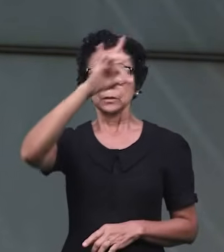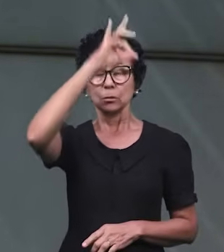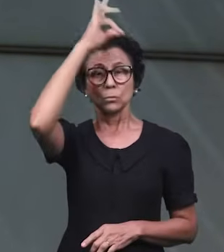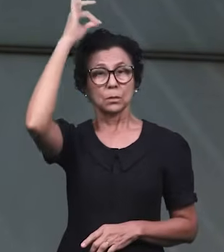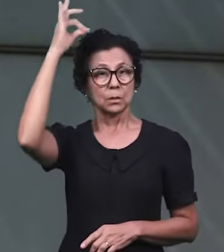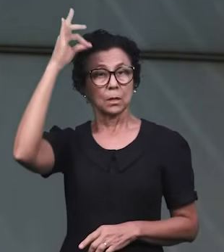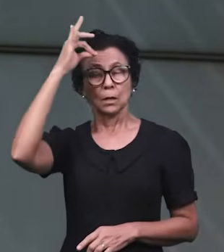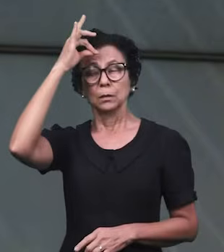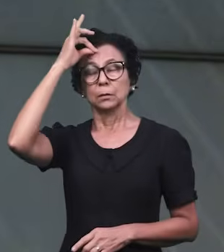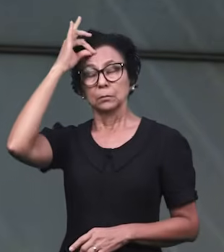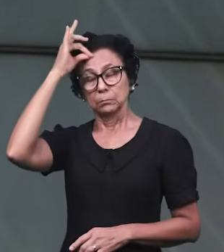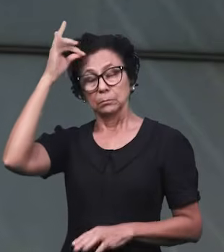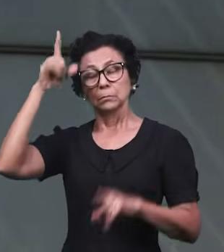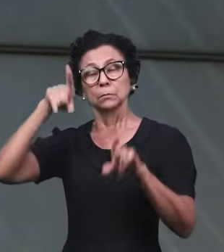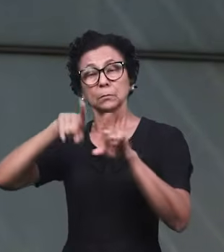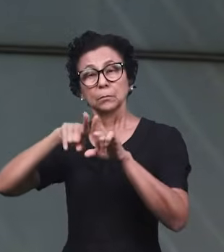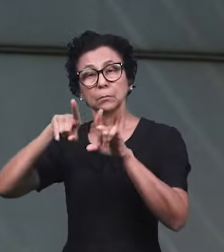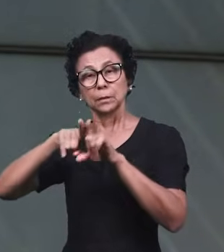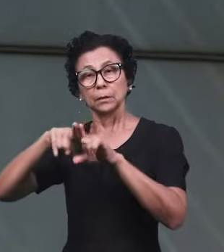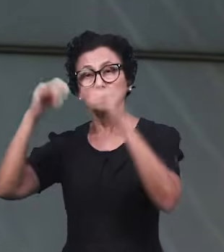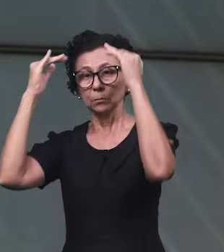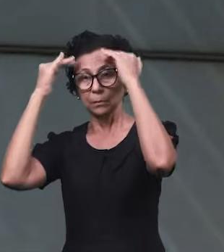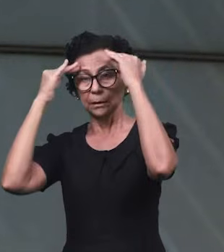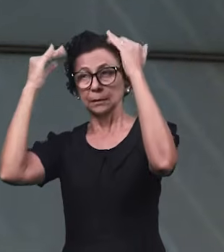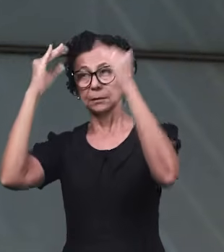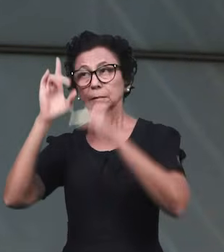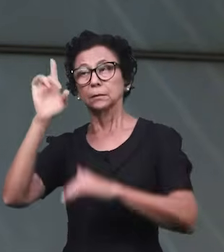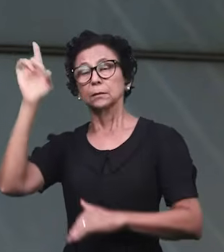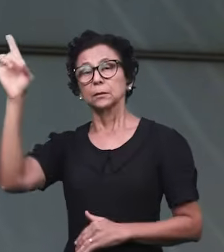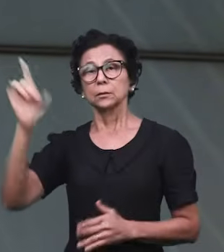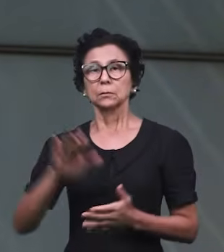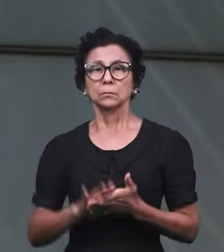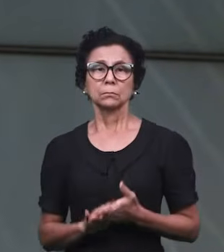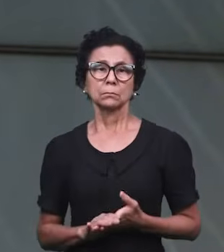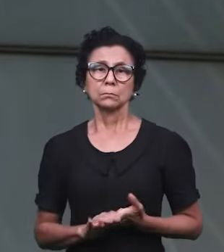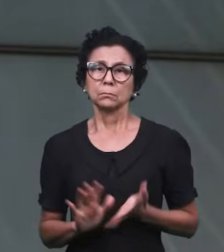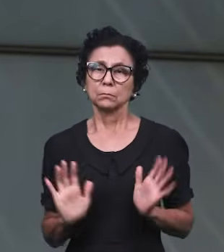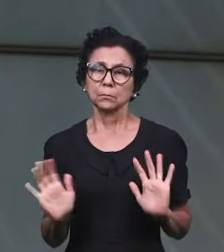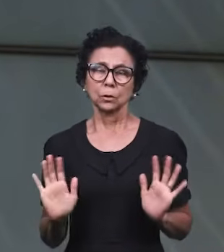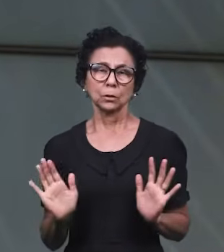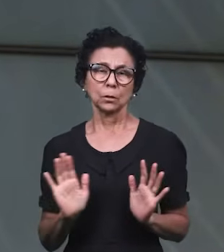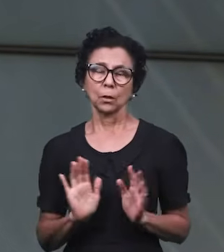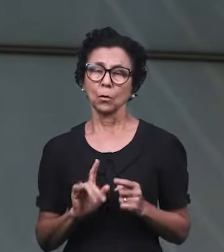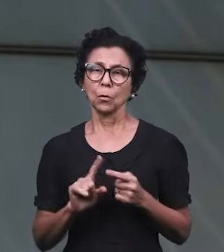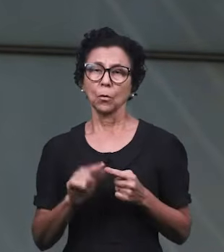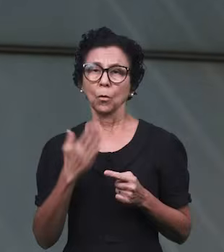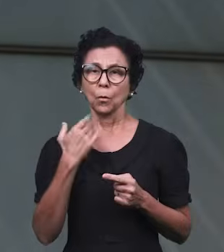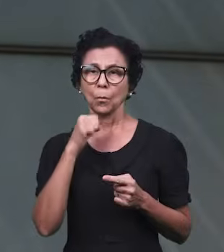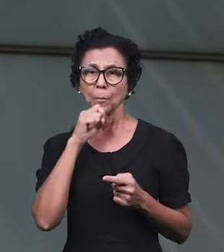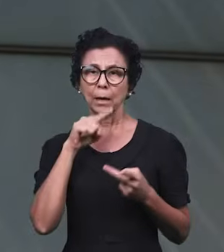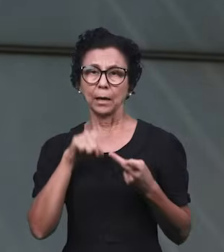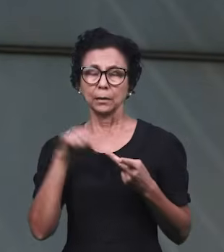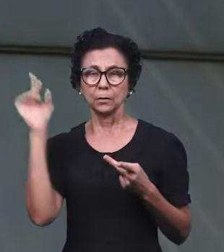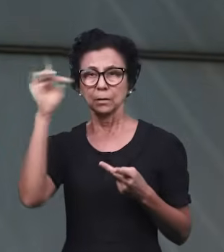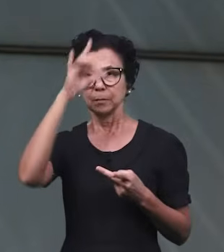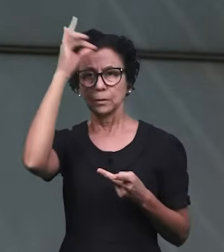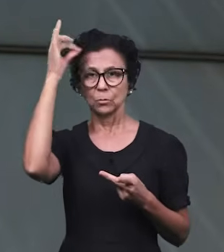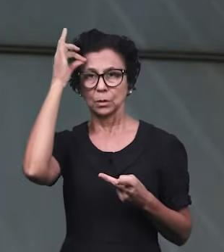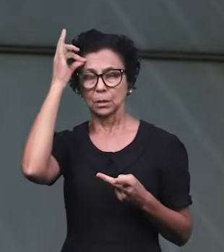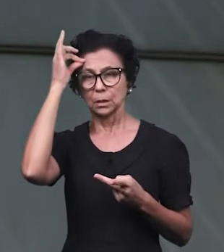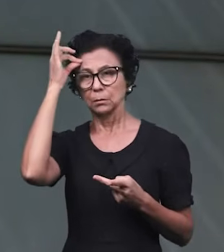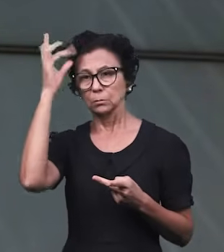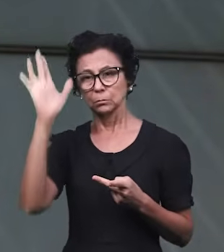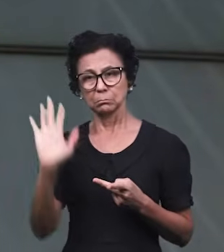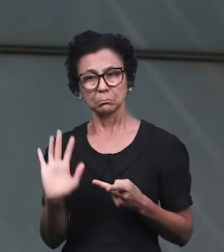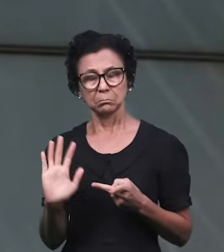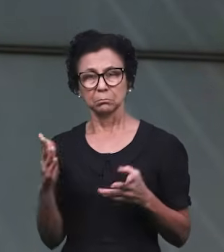por parte do Filho, nem do Espírito Santo, uma interferência no projeto, porque o projeto é do Pai.